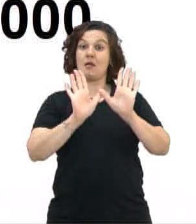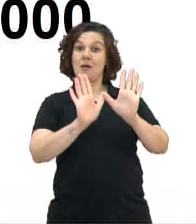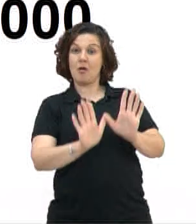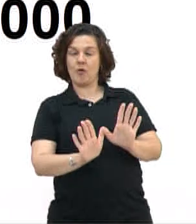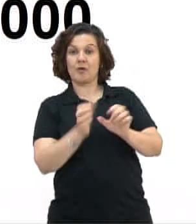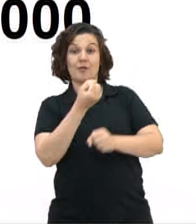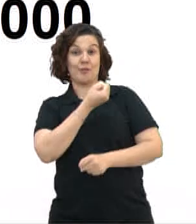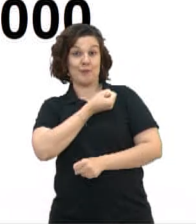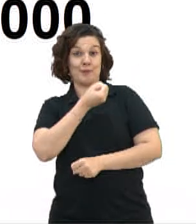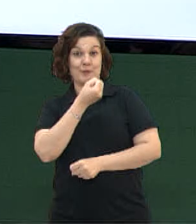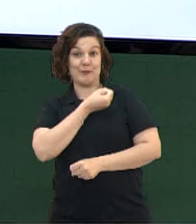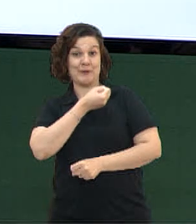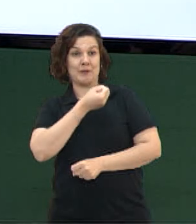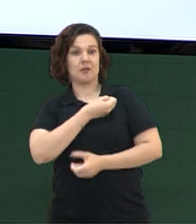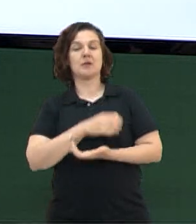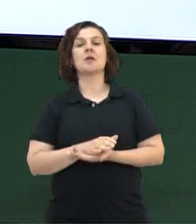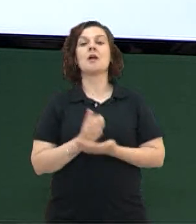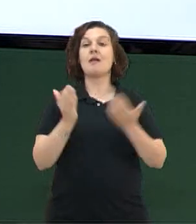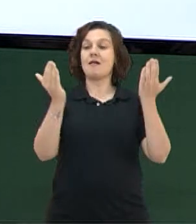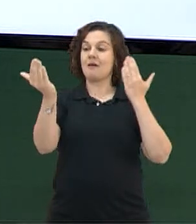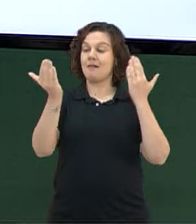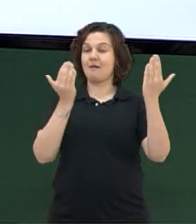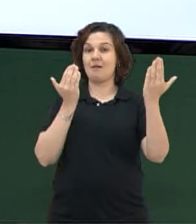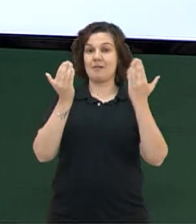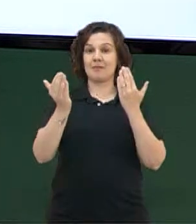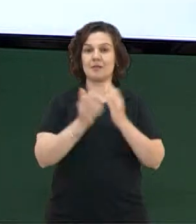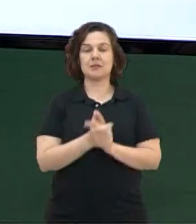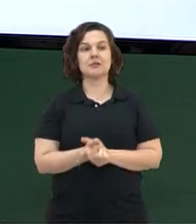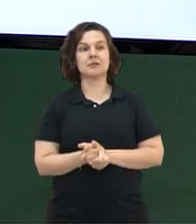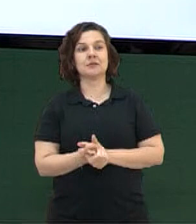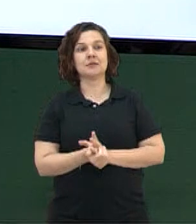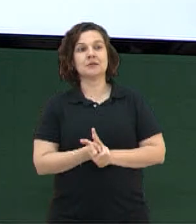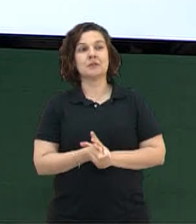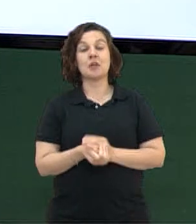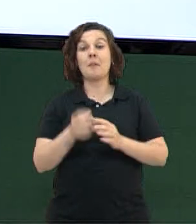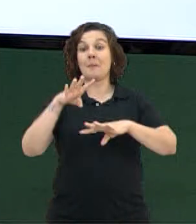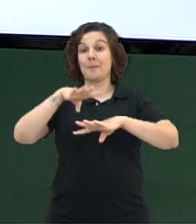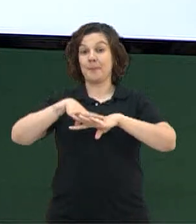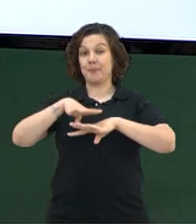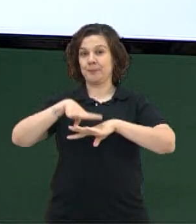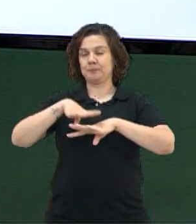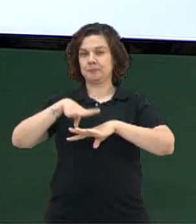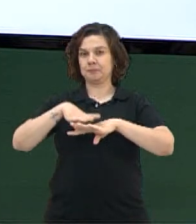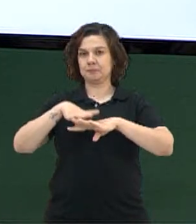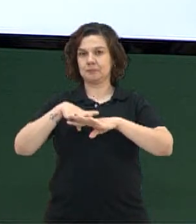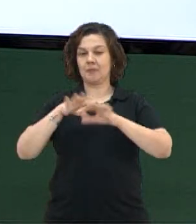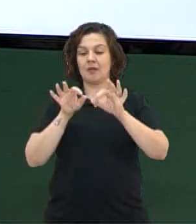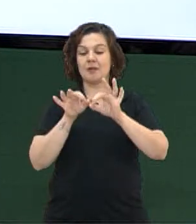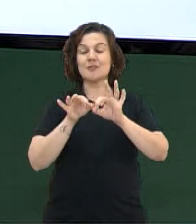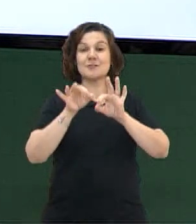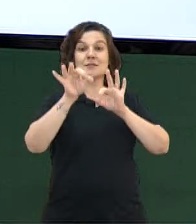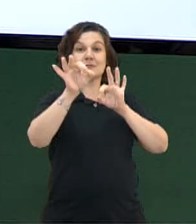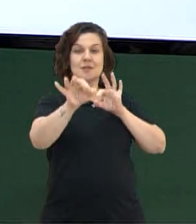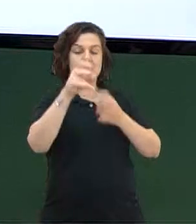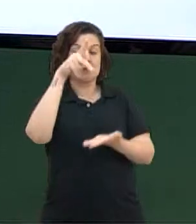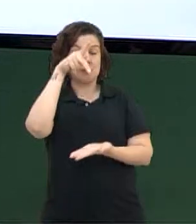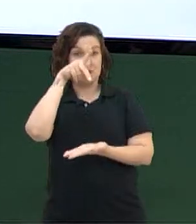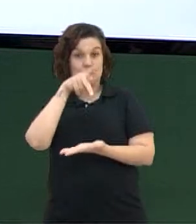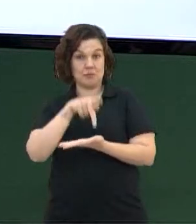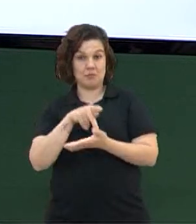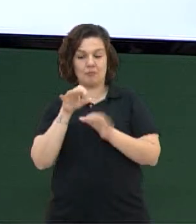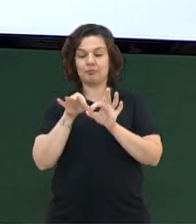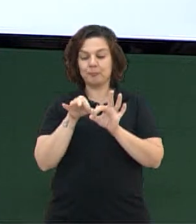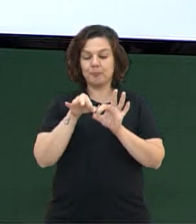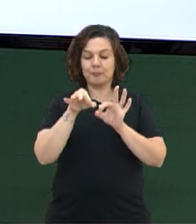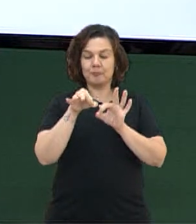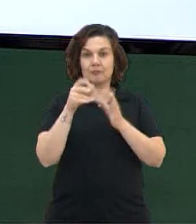escala numérica, nós estamos falando da relação, da representação matemática entre a distância real e a distância apresentada